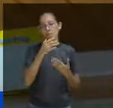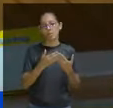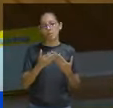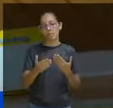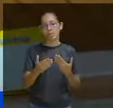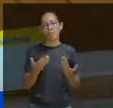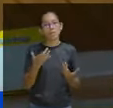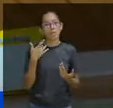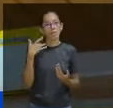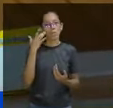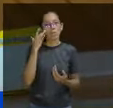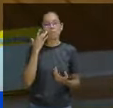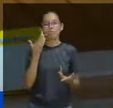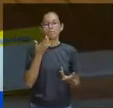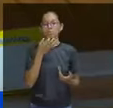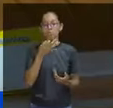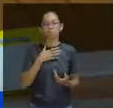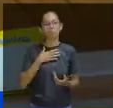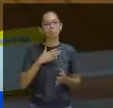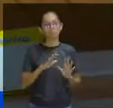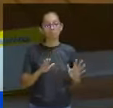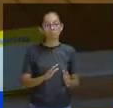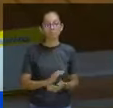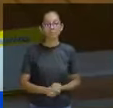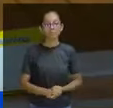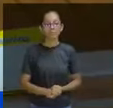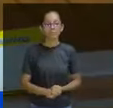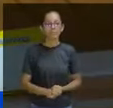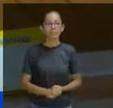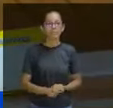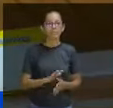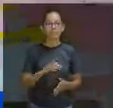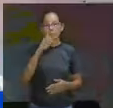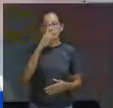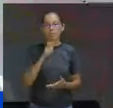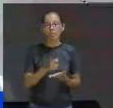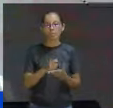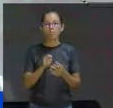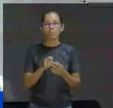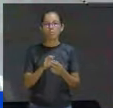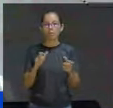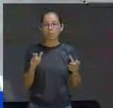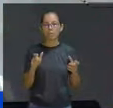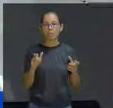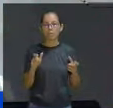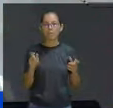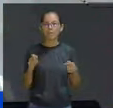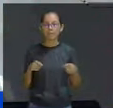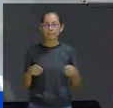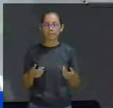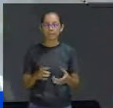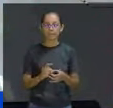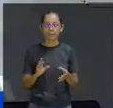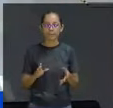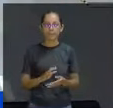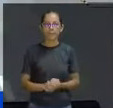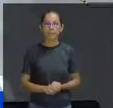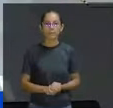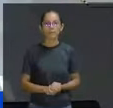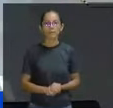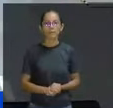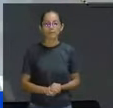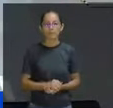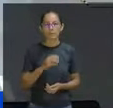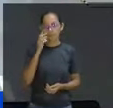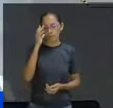que eu faço para adequação, mas eu me submeto à decisão da maioria. Eu só quero fazer a observação que o que Imagem